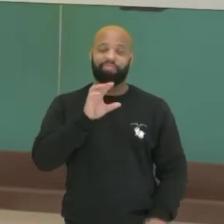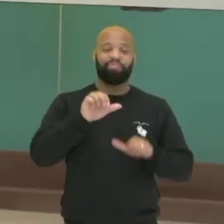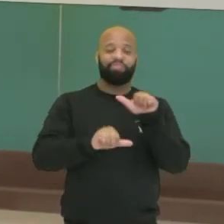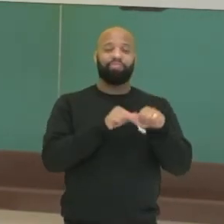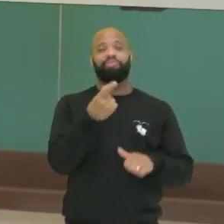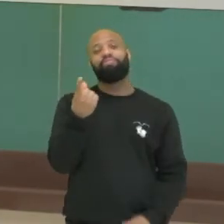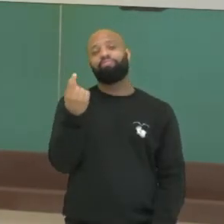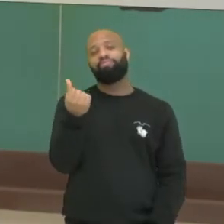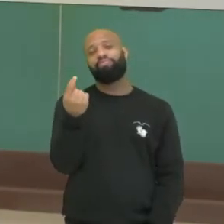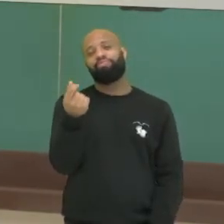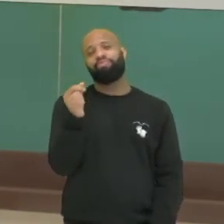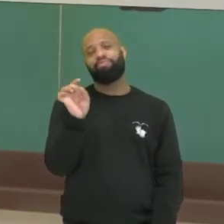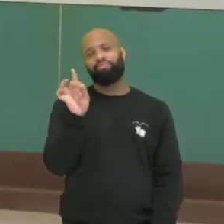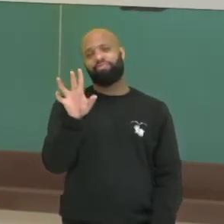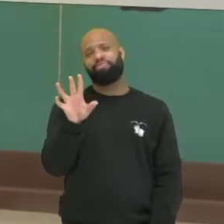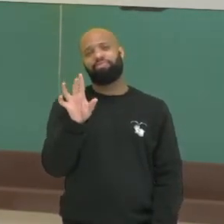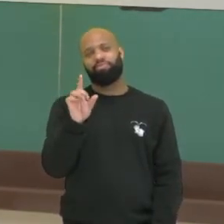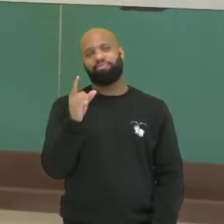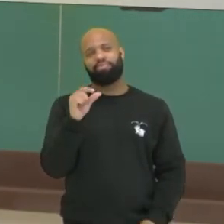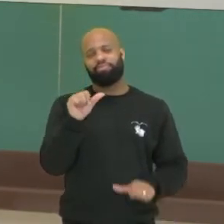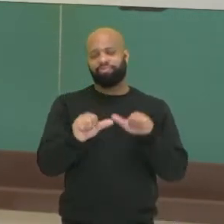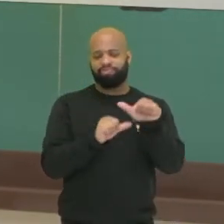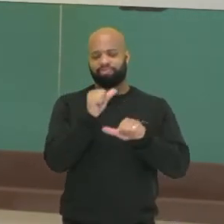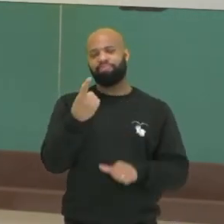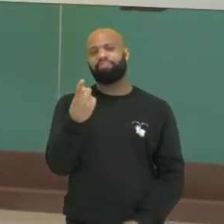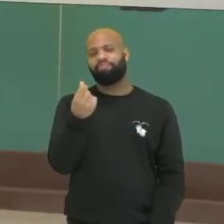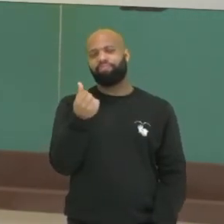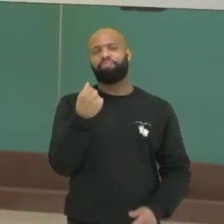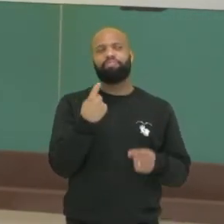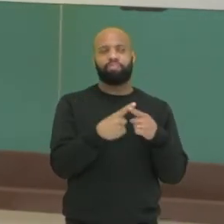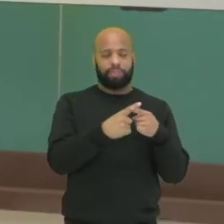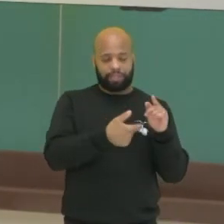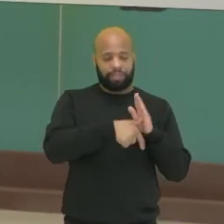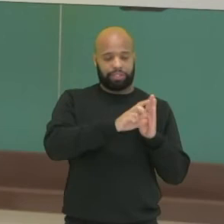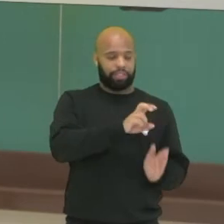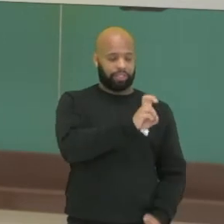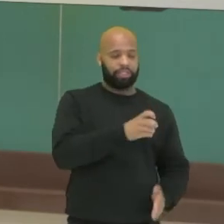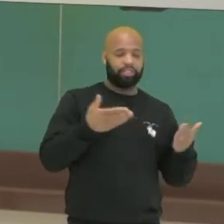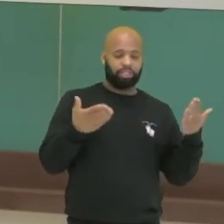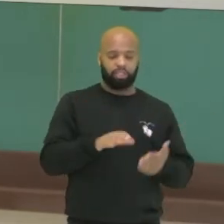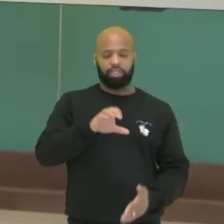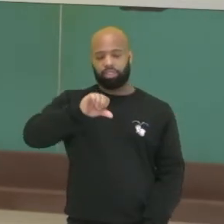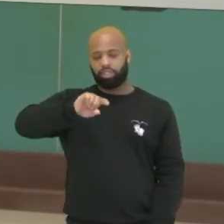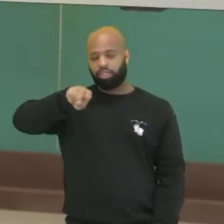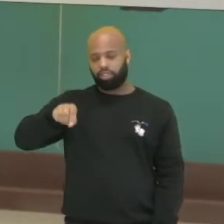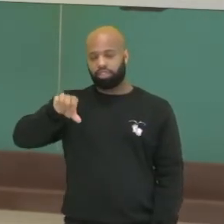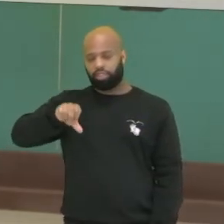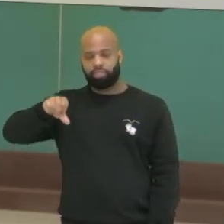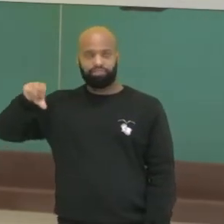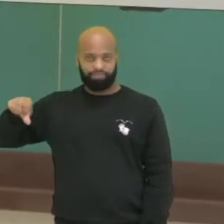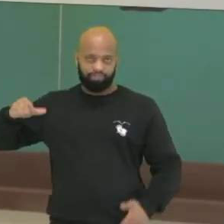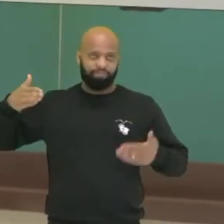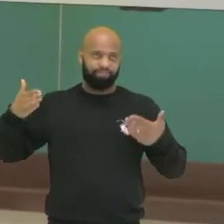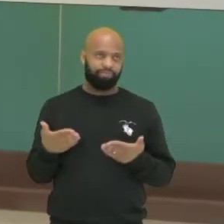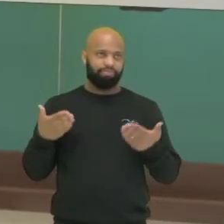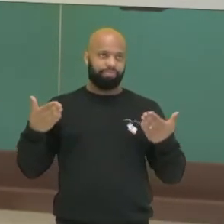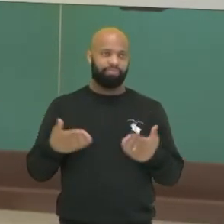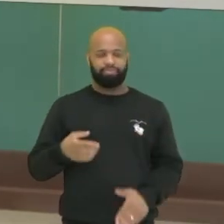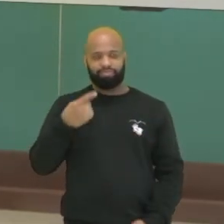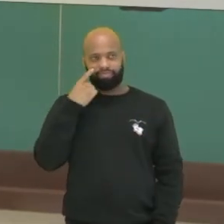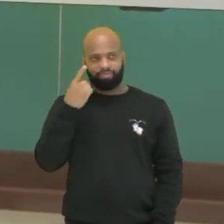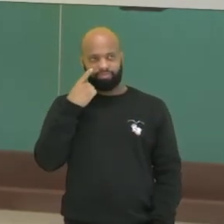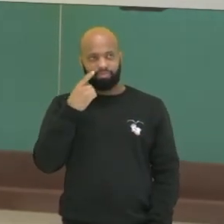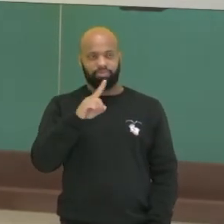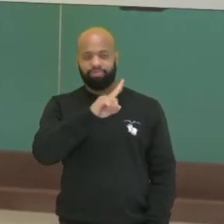preço. Só o preço. Antes era 5, agora é R$ 9,99. Era R$ 9,99. Então, percebam,